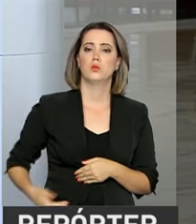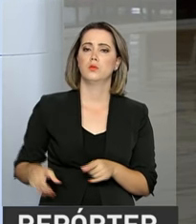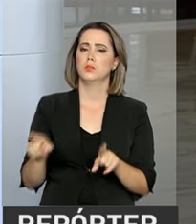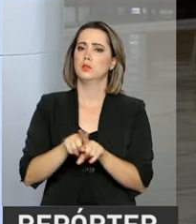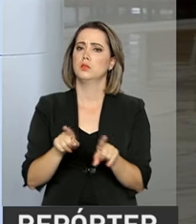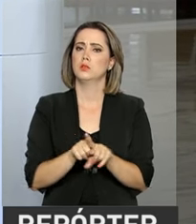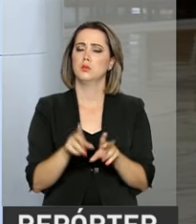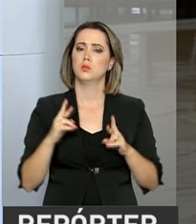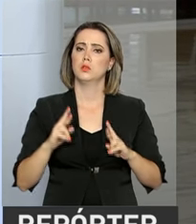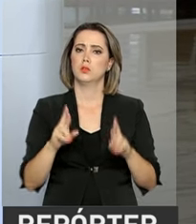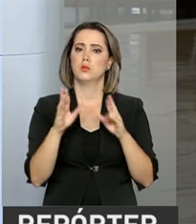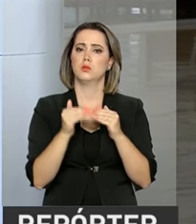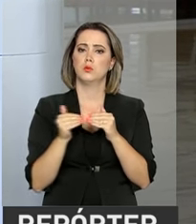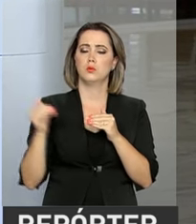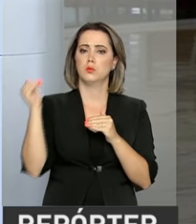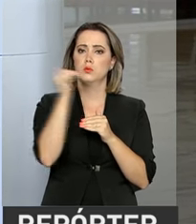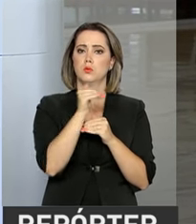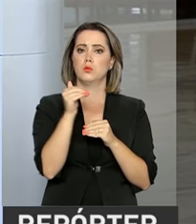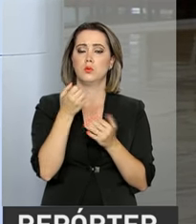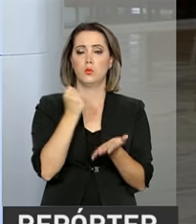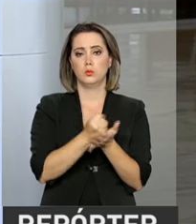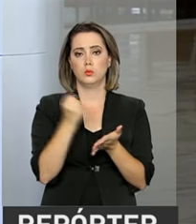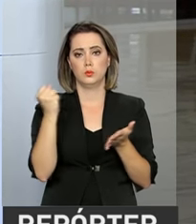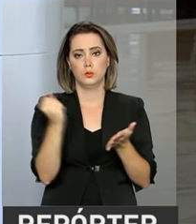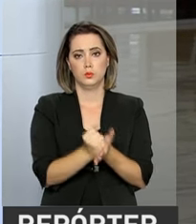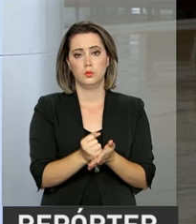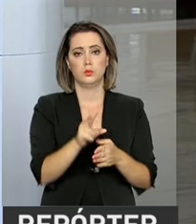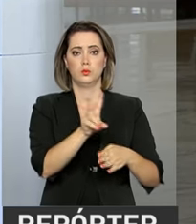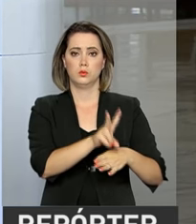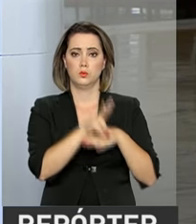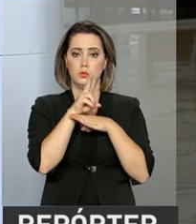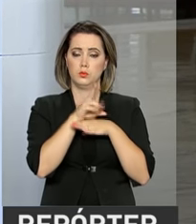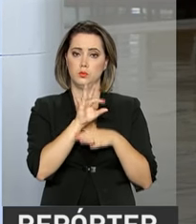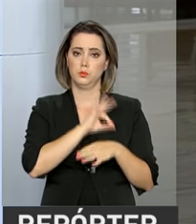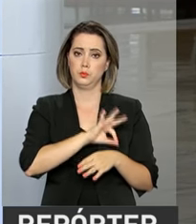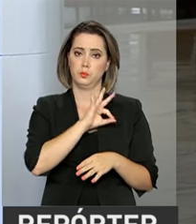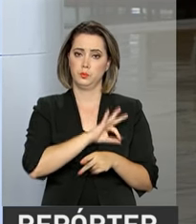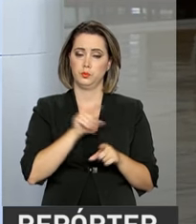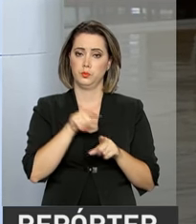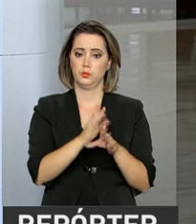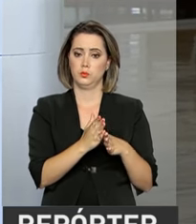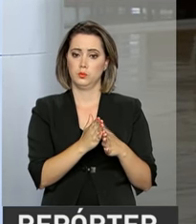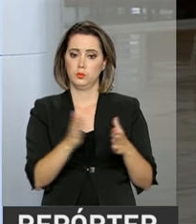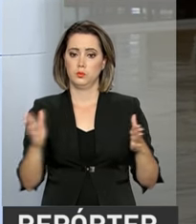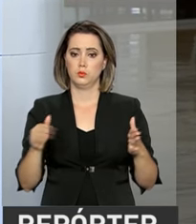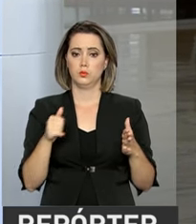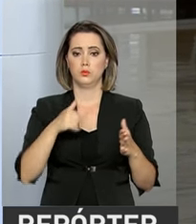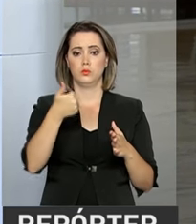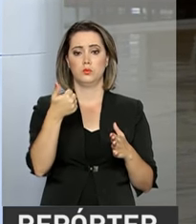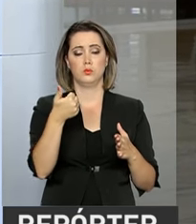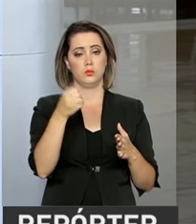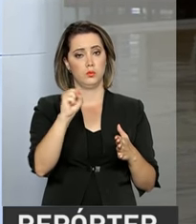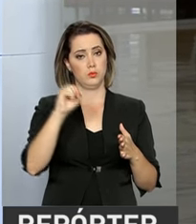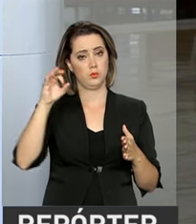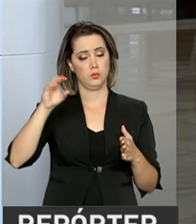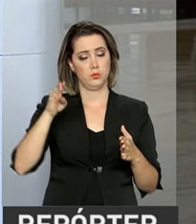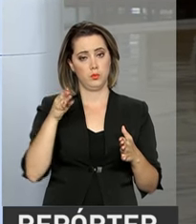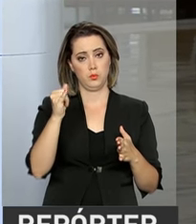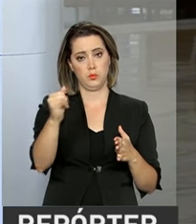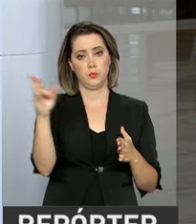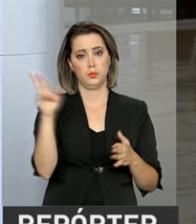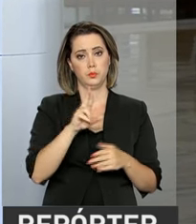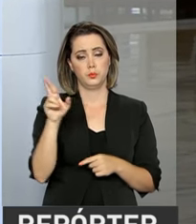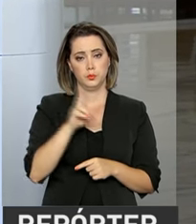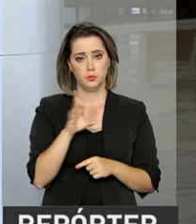que aumente as contratações pelo crédito consignado. Nesse segmento, são pouco mais de 18 bilhões